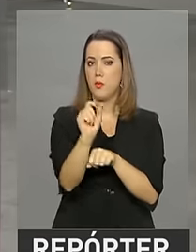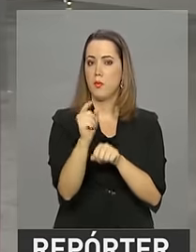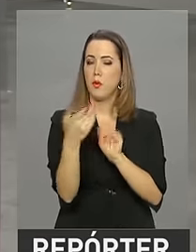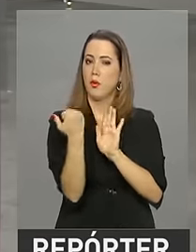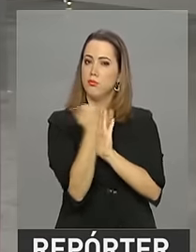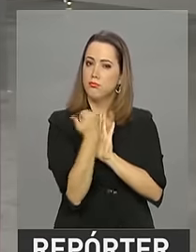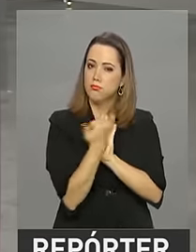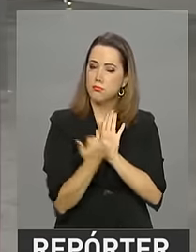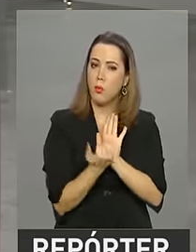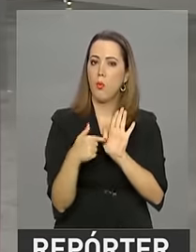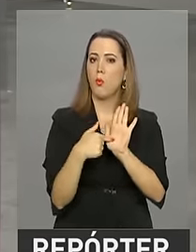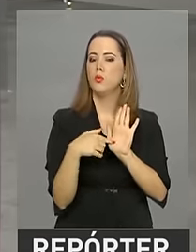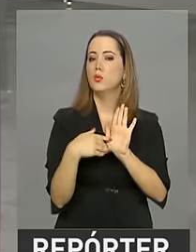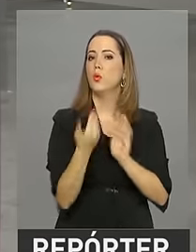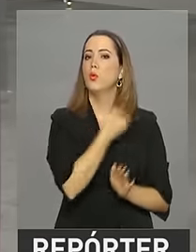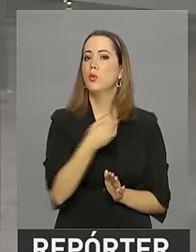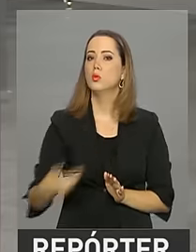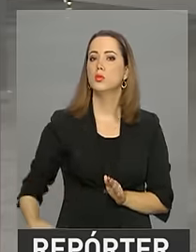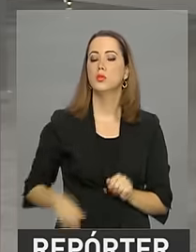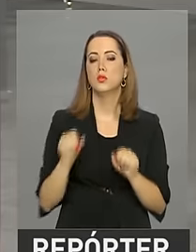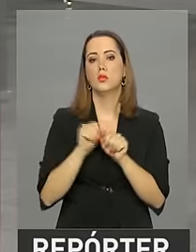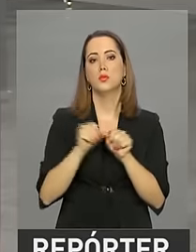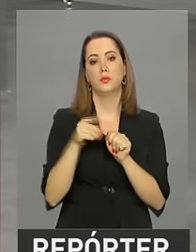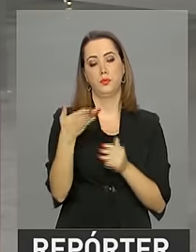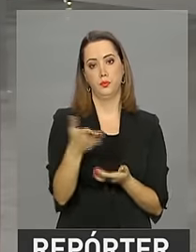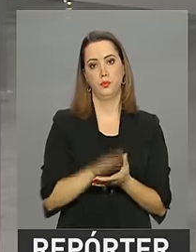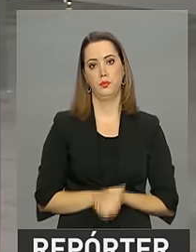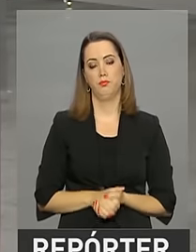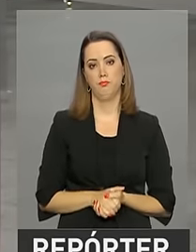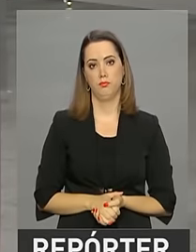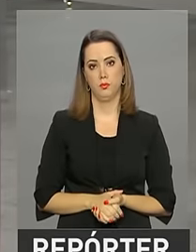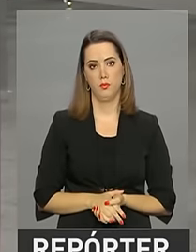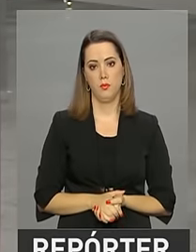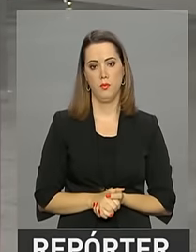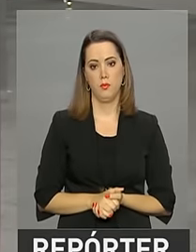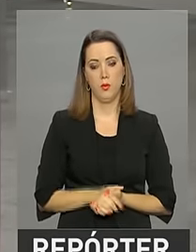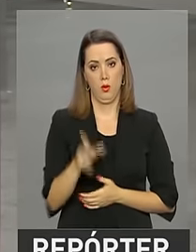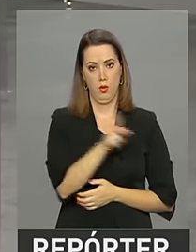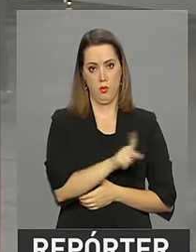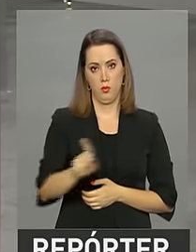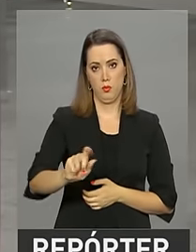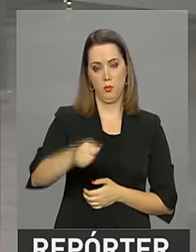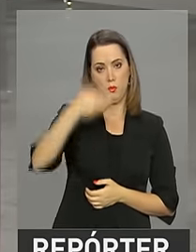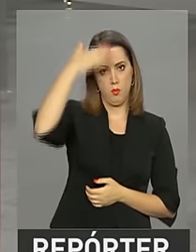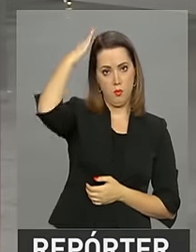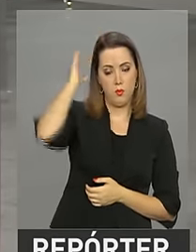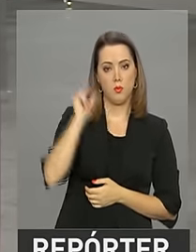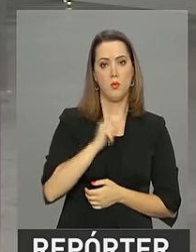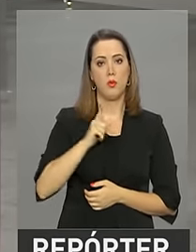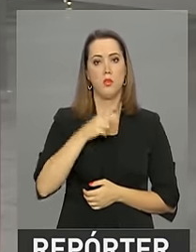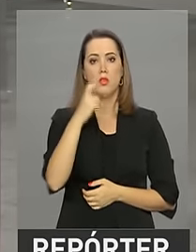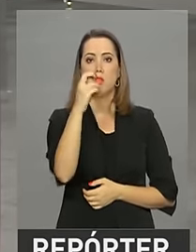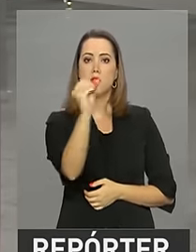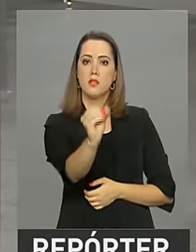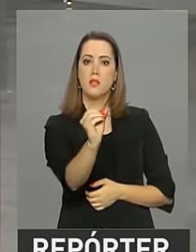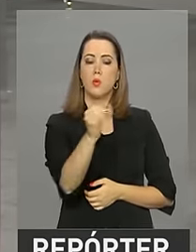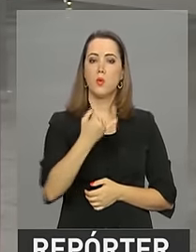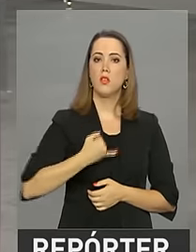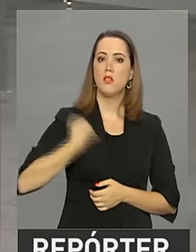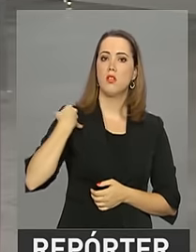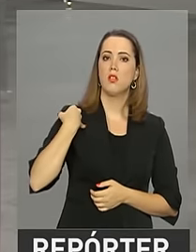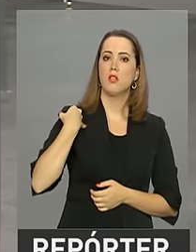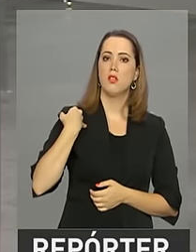social política e econômica vamos o presidente Michel Temer tem mais de 50 anos de vida